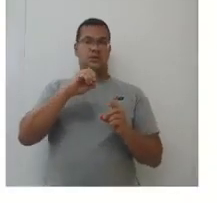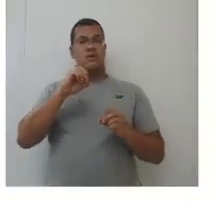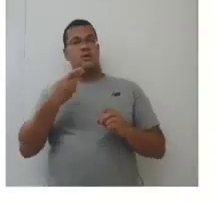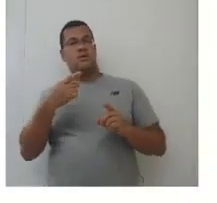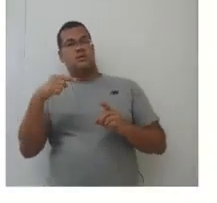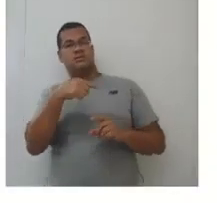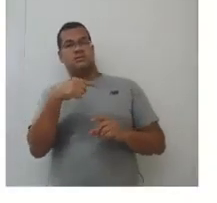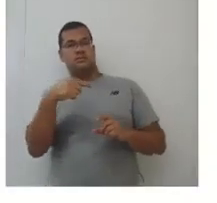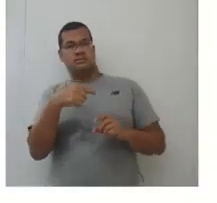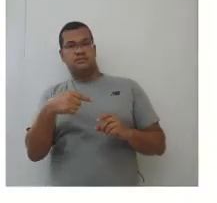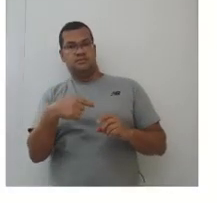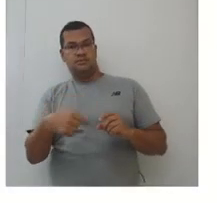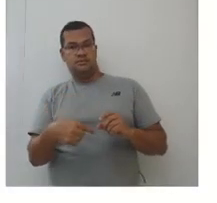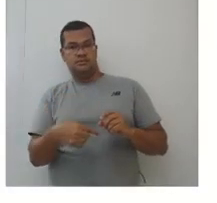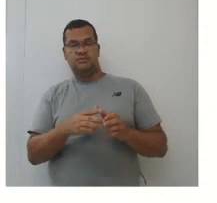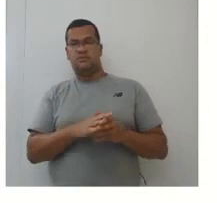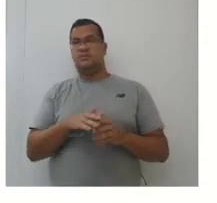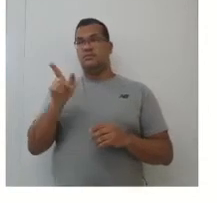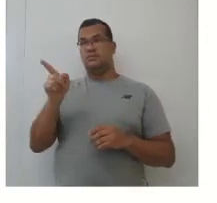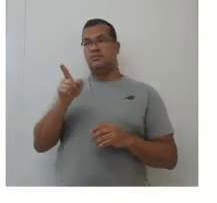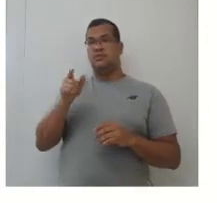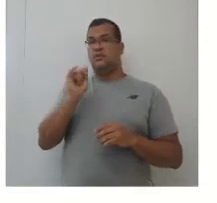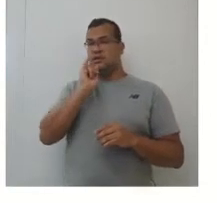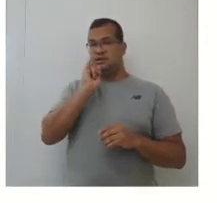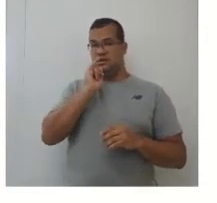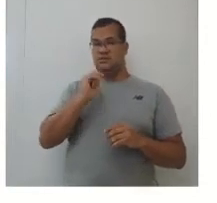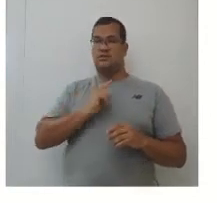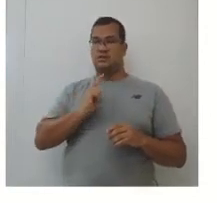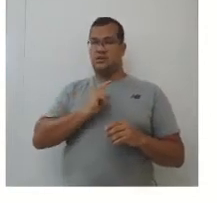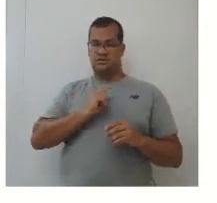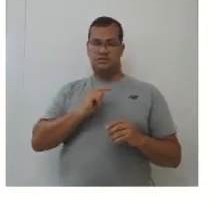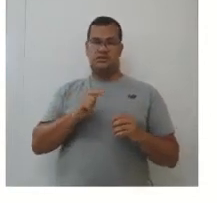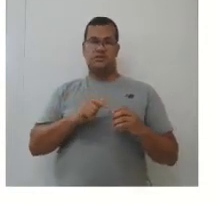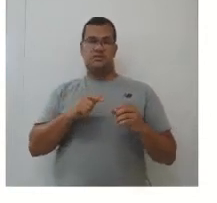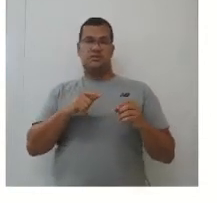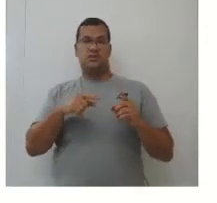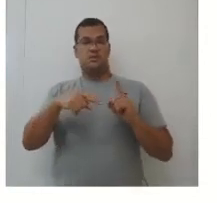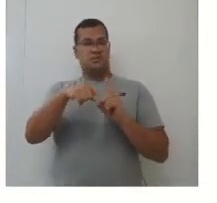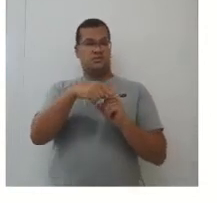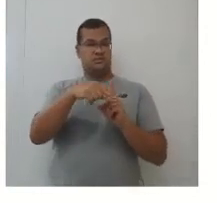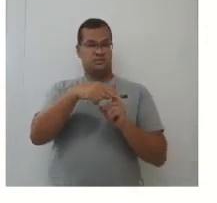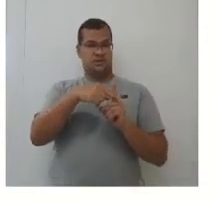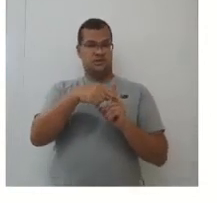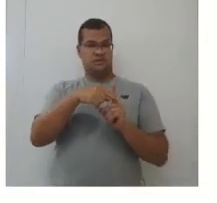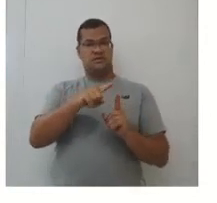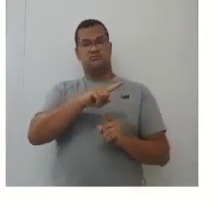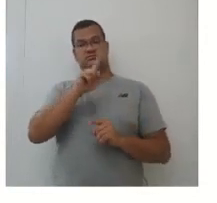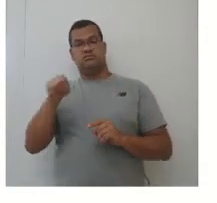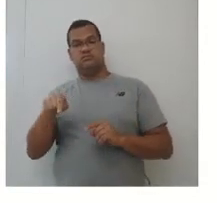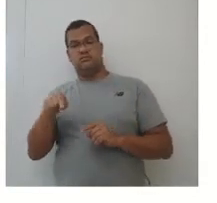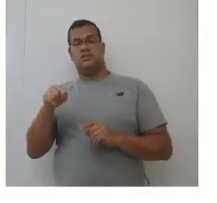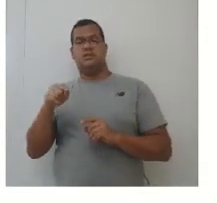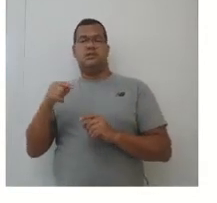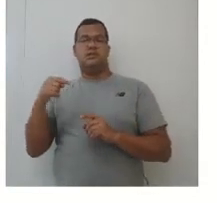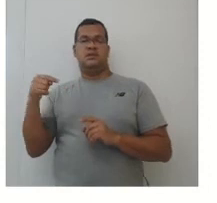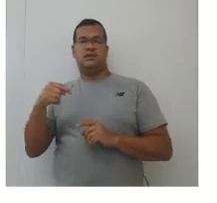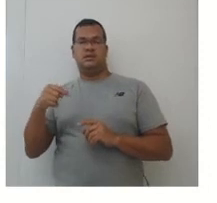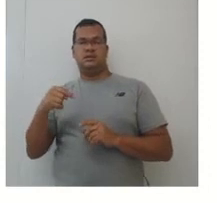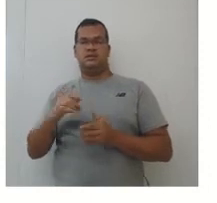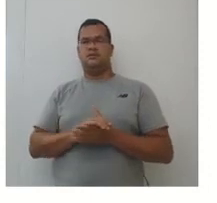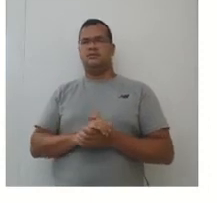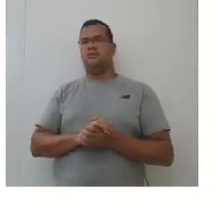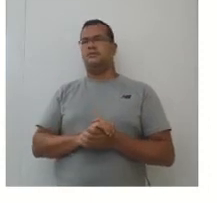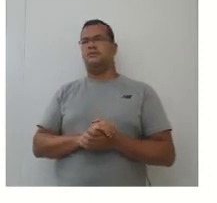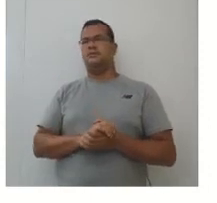ou negativamente. Aí, no exemplo, nós temos um campo elétrico de uma carga positiva e de uma carga negativa.